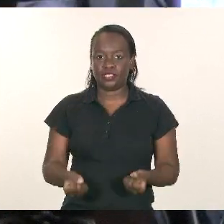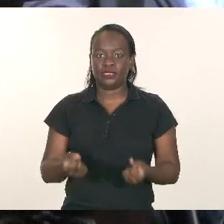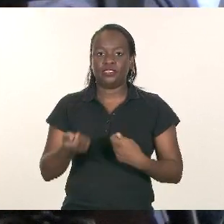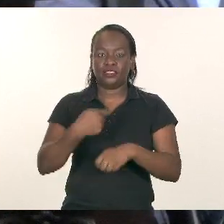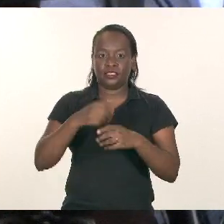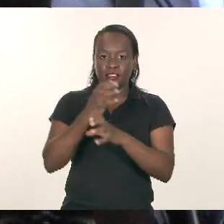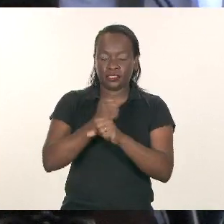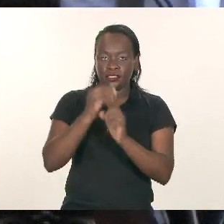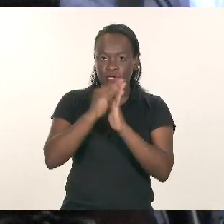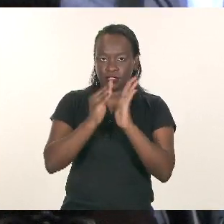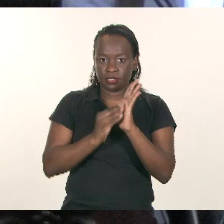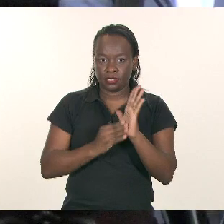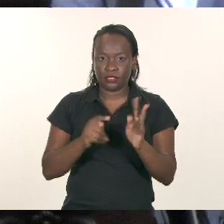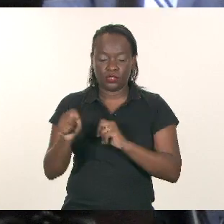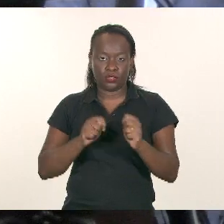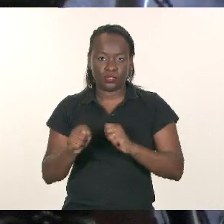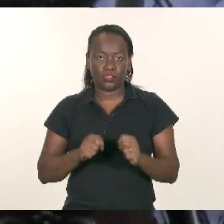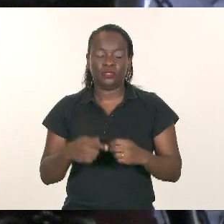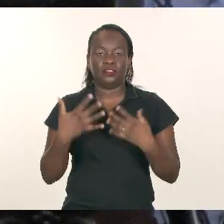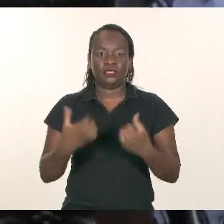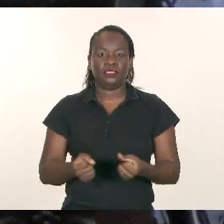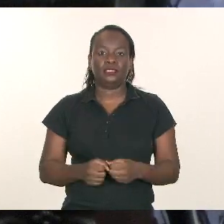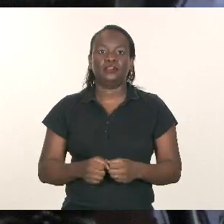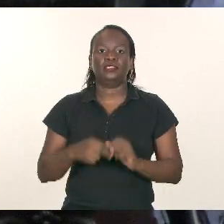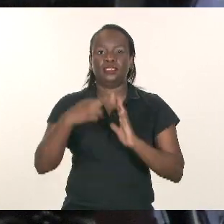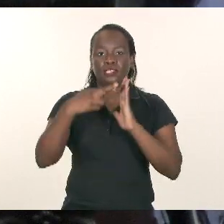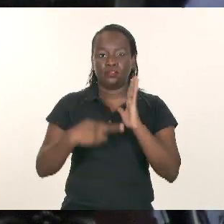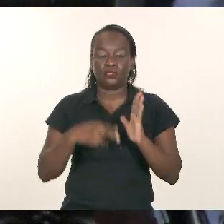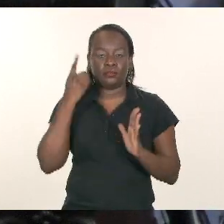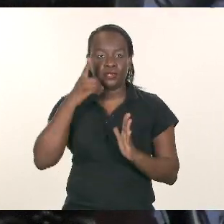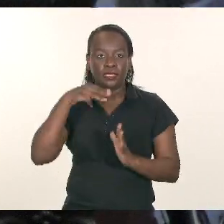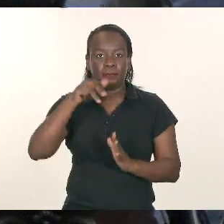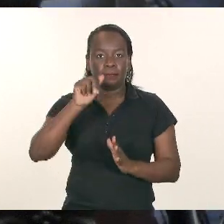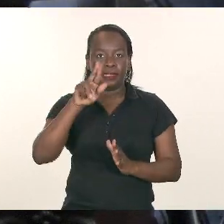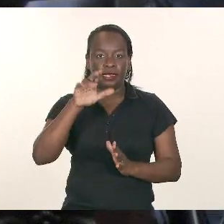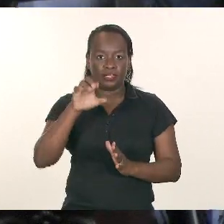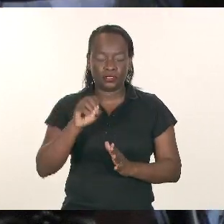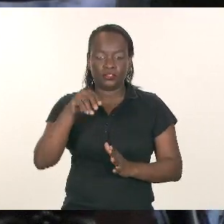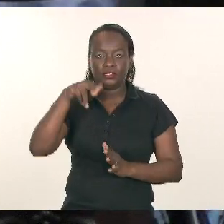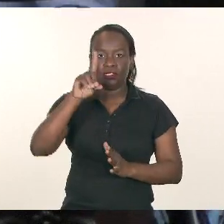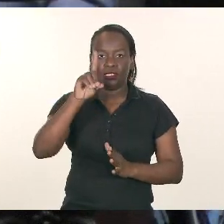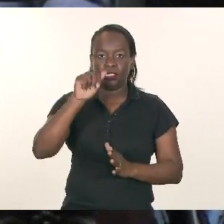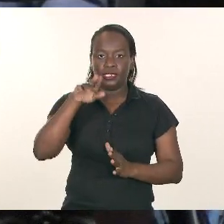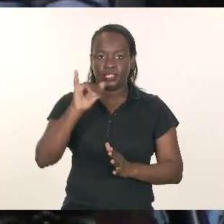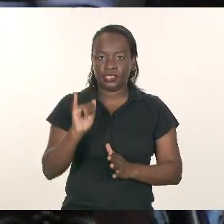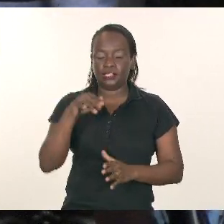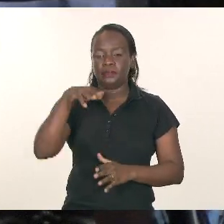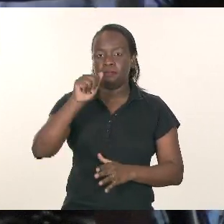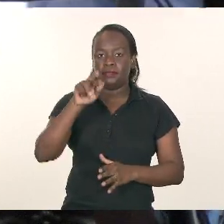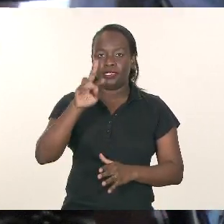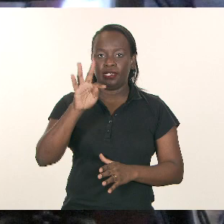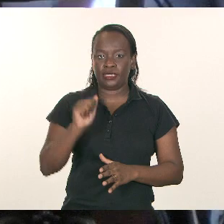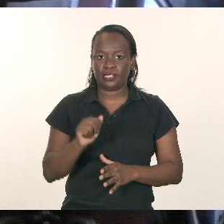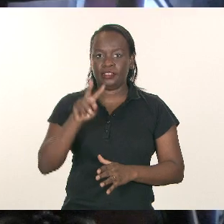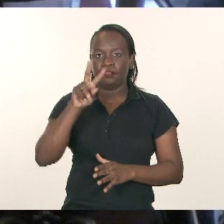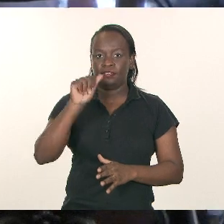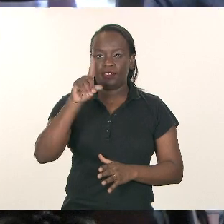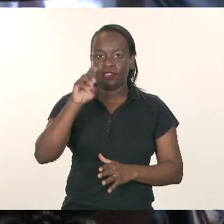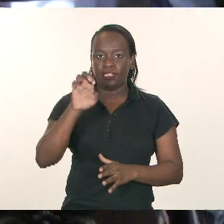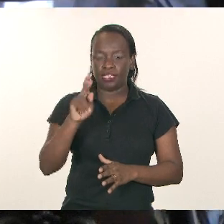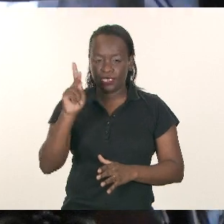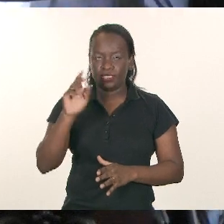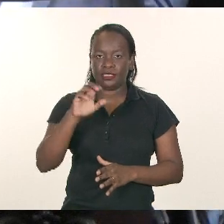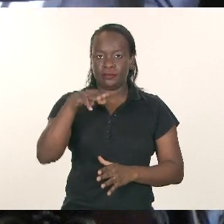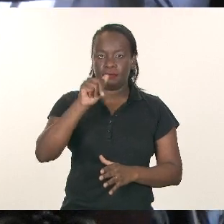finanças, fiscalização financeira e controle, favorável. Relatores, deputados Márcio Pacheco, Dani Monteiro, Marta Rocha, Valdeir Carneiro e Márcio